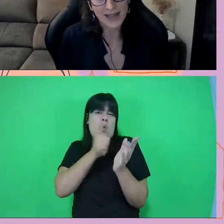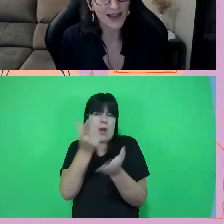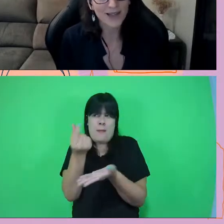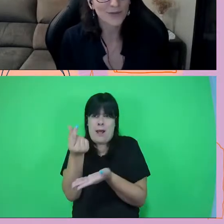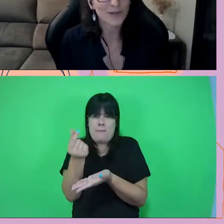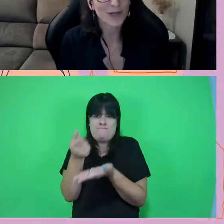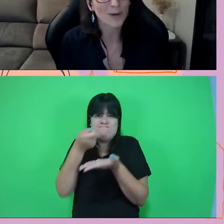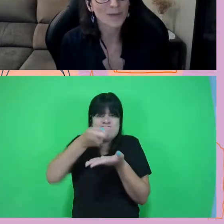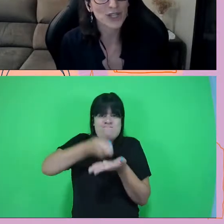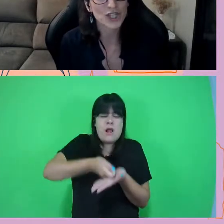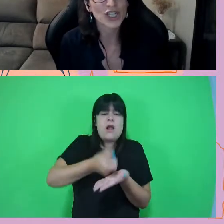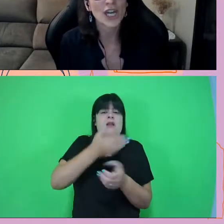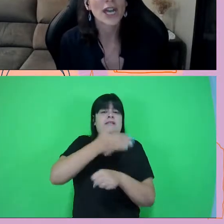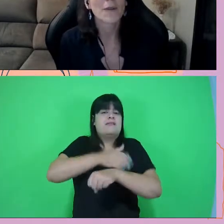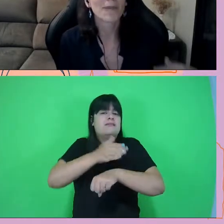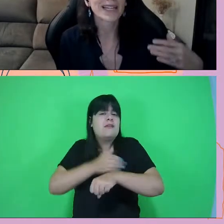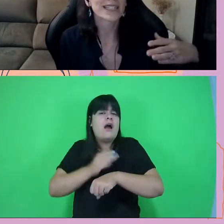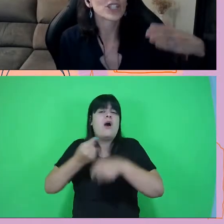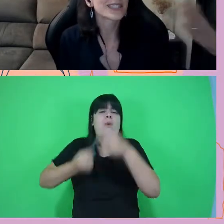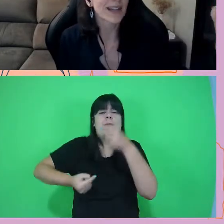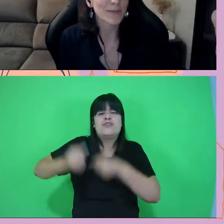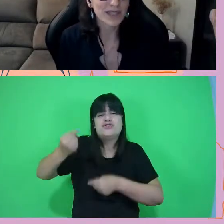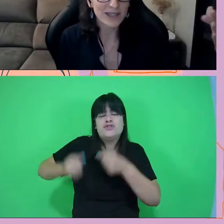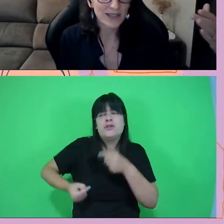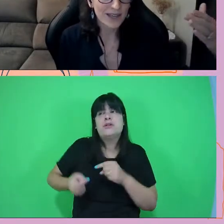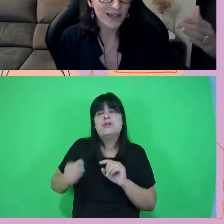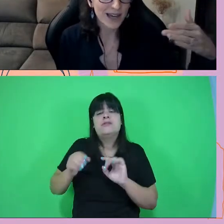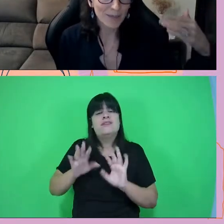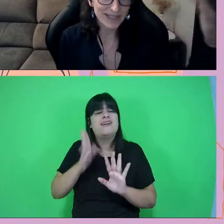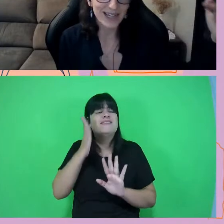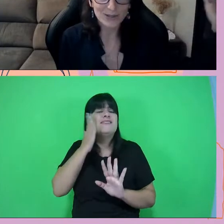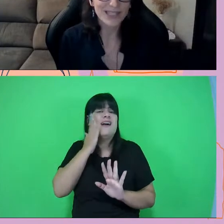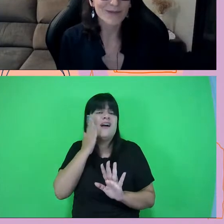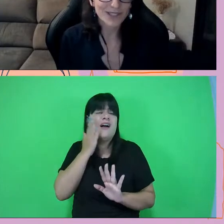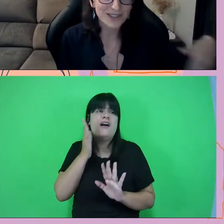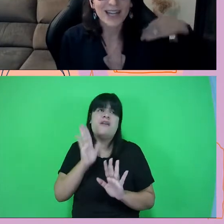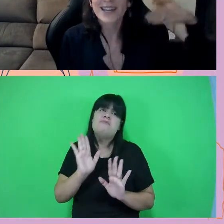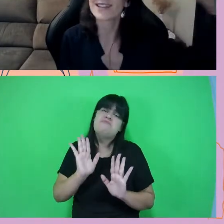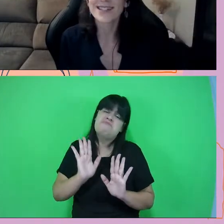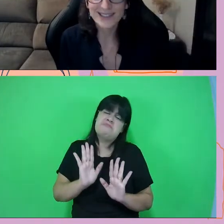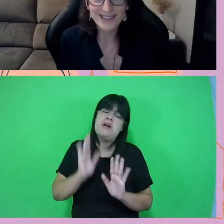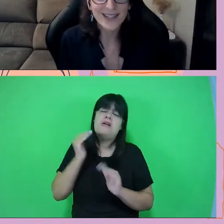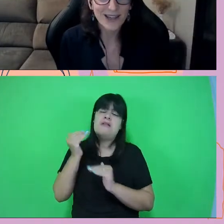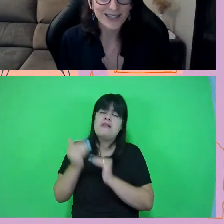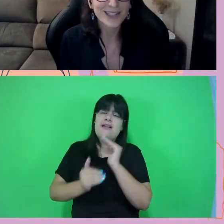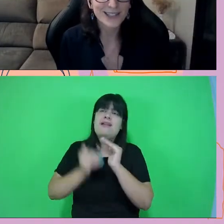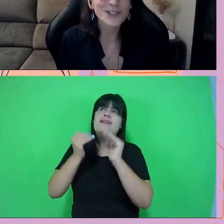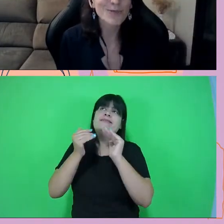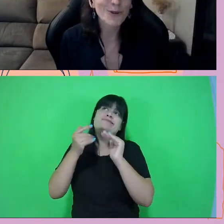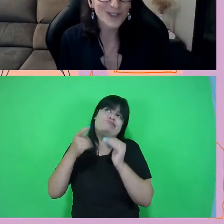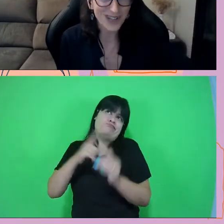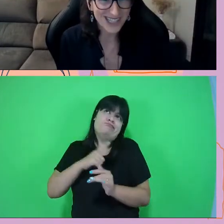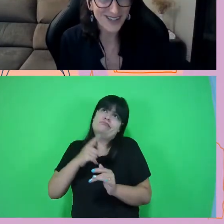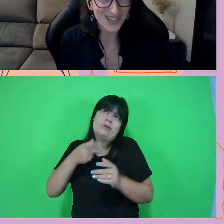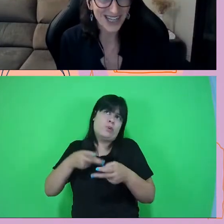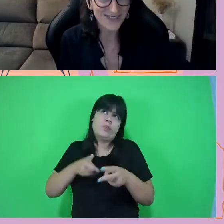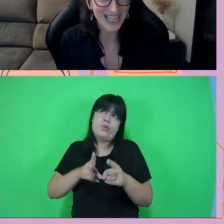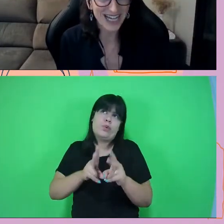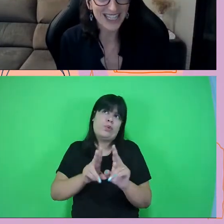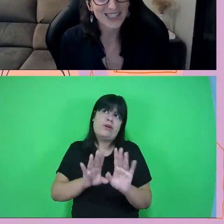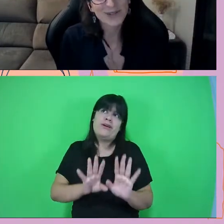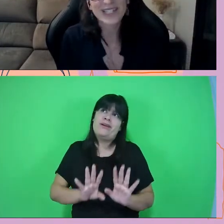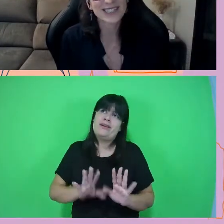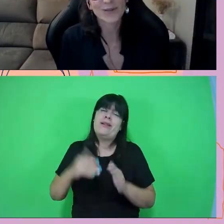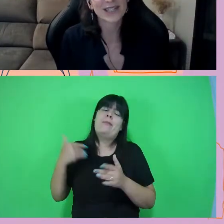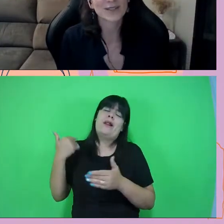para treinar, enfim, para competir. Mas a gente sabe que, apesar dos avanços ainda, existe muito ainda para